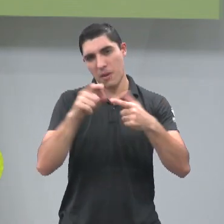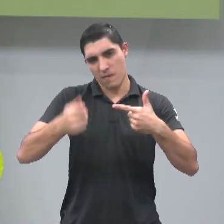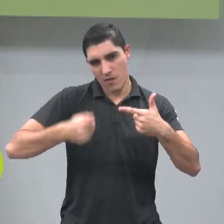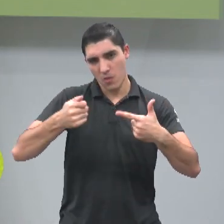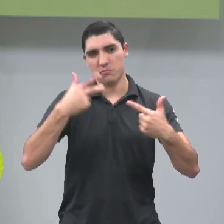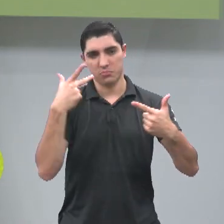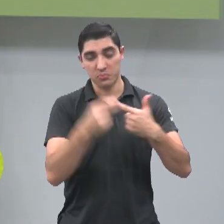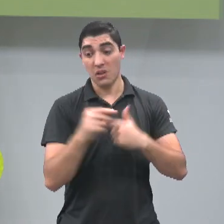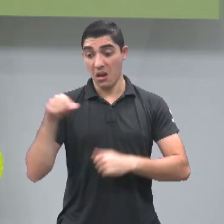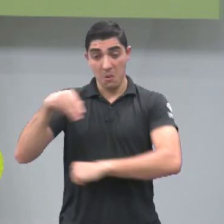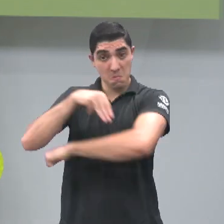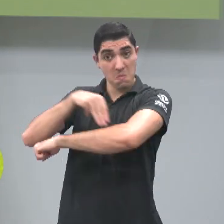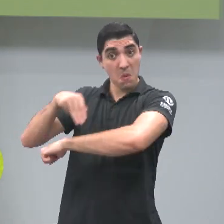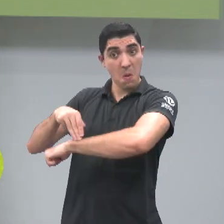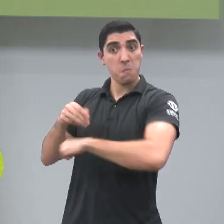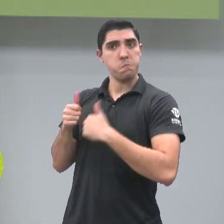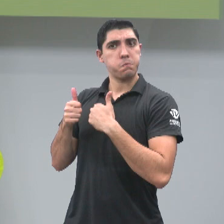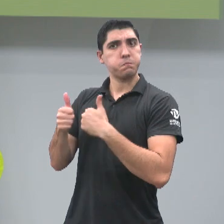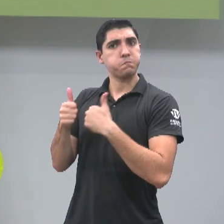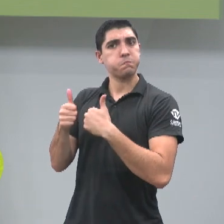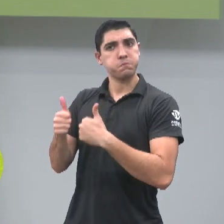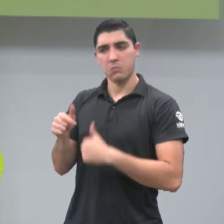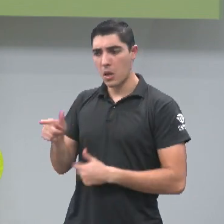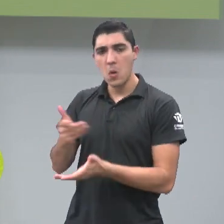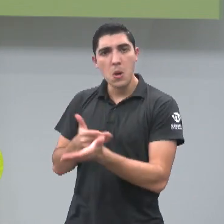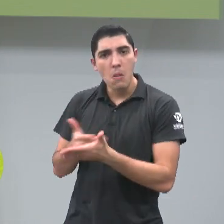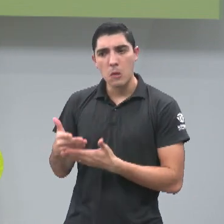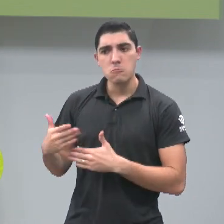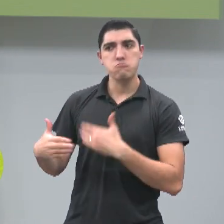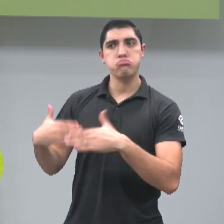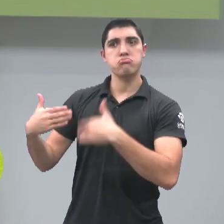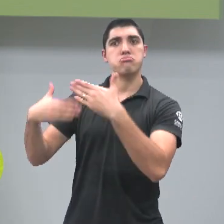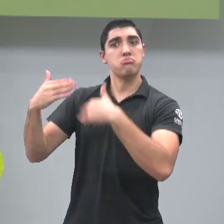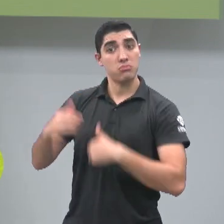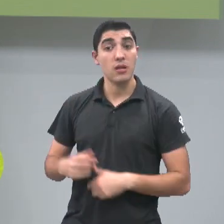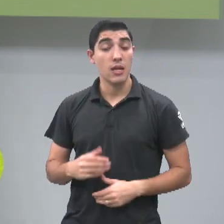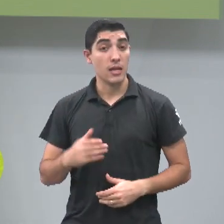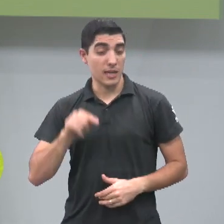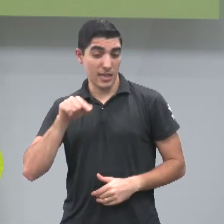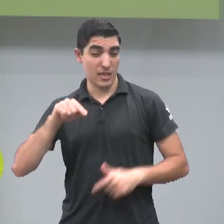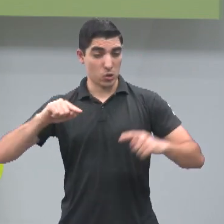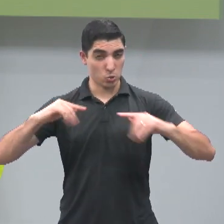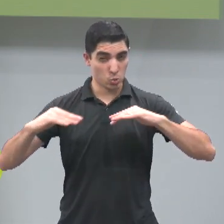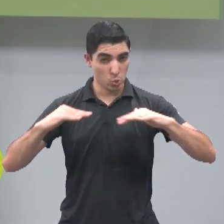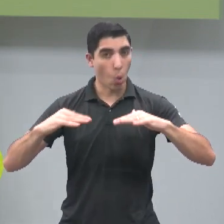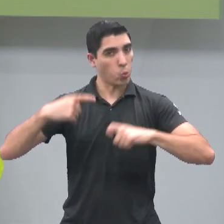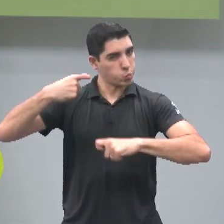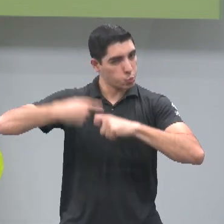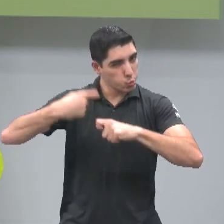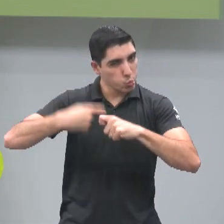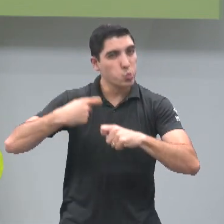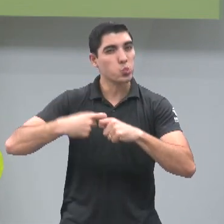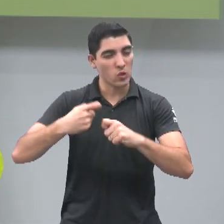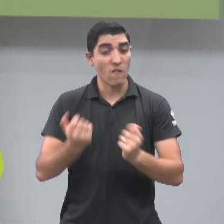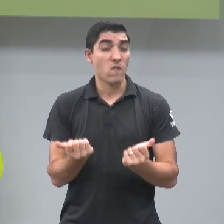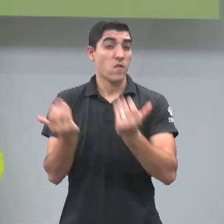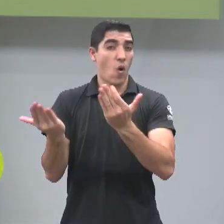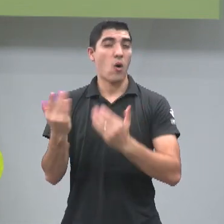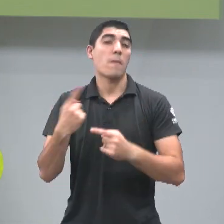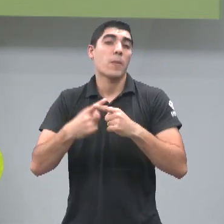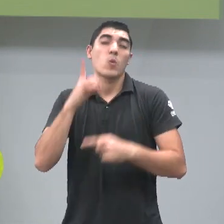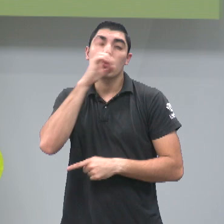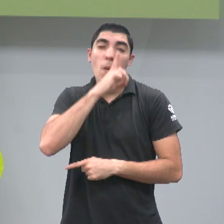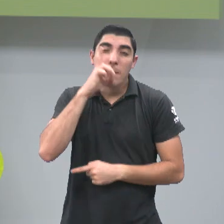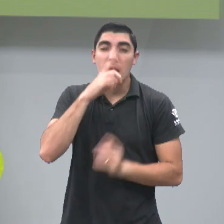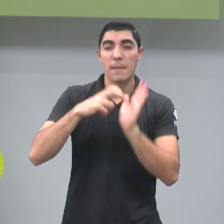o Juventus seria um jogo difícil para o São José, por ser fora de casa, por ser, né, um domingo de manhã, calor, enfim, calor